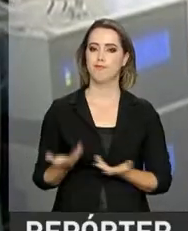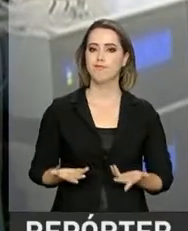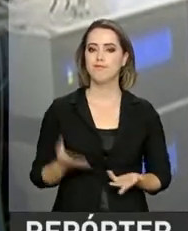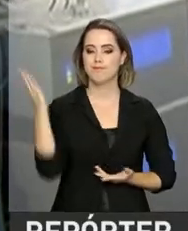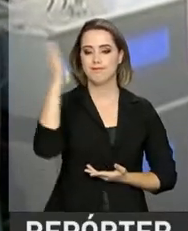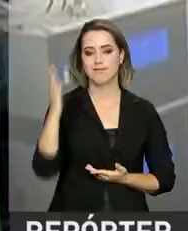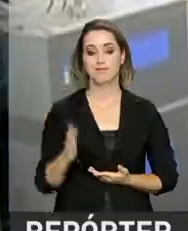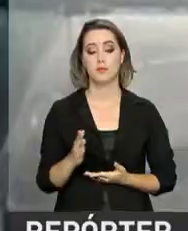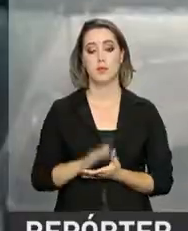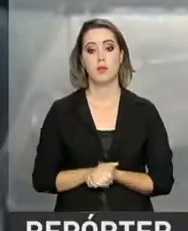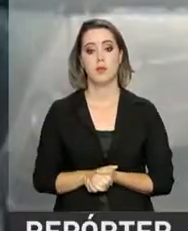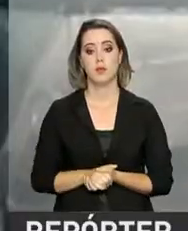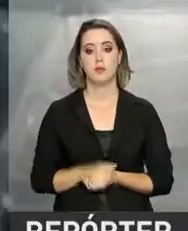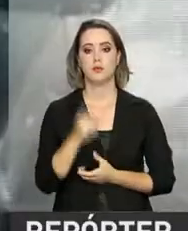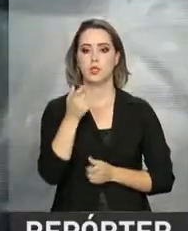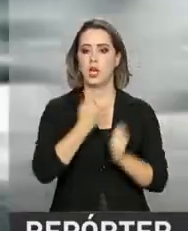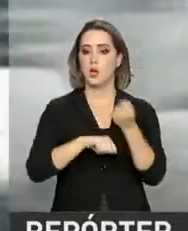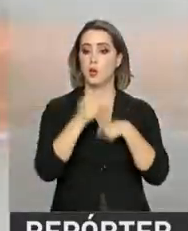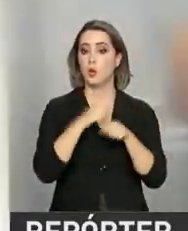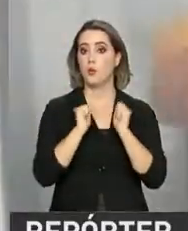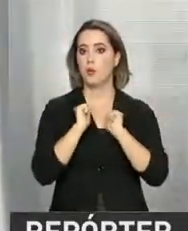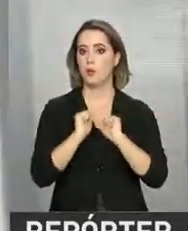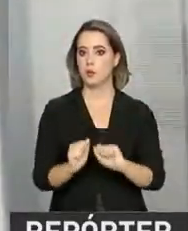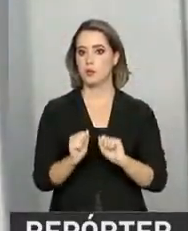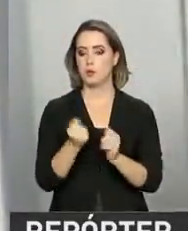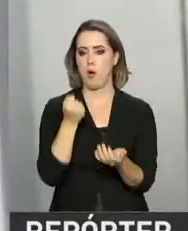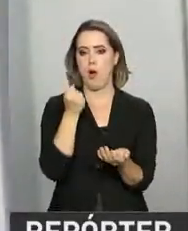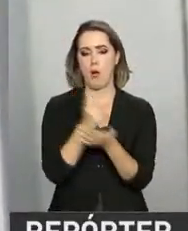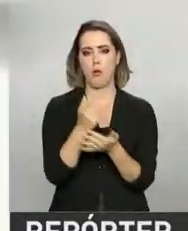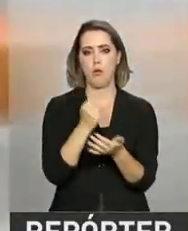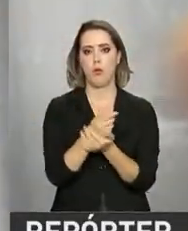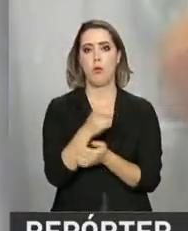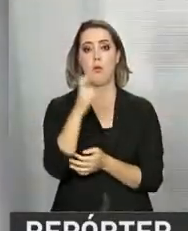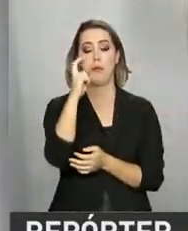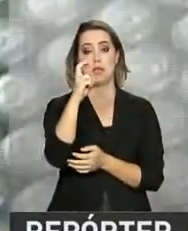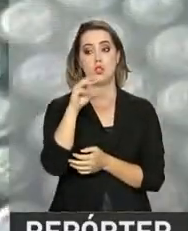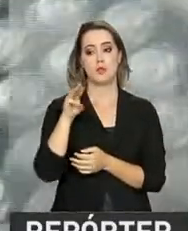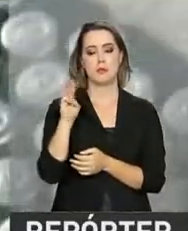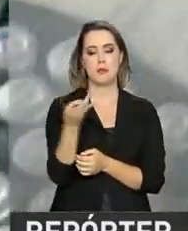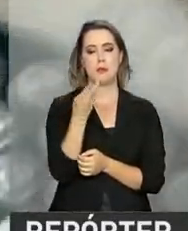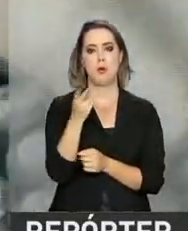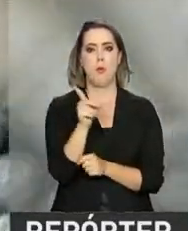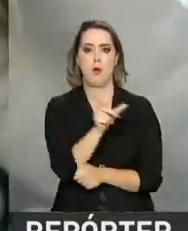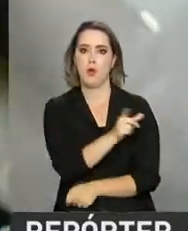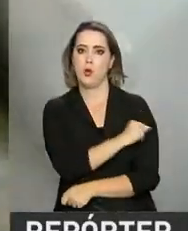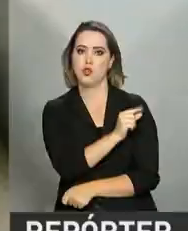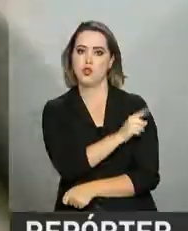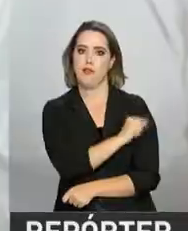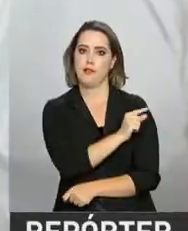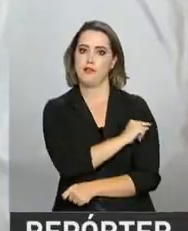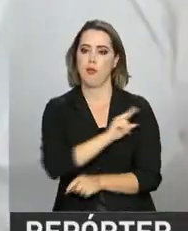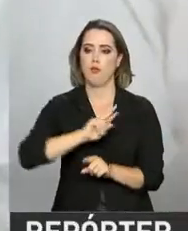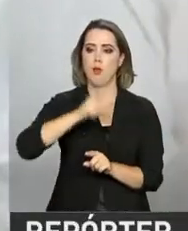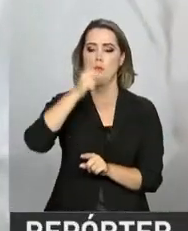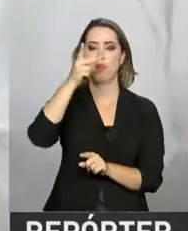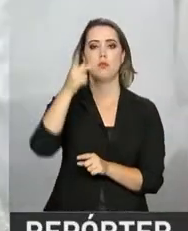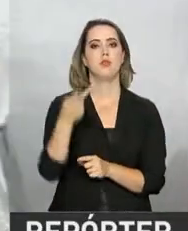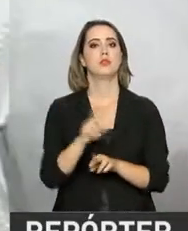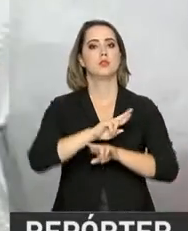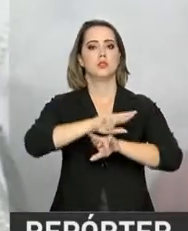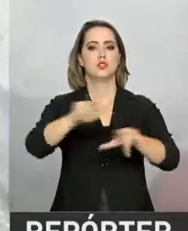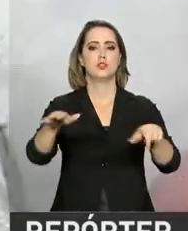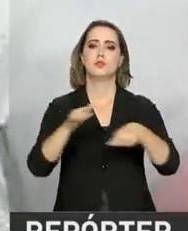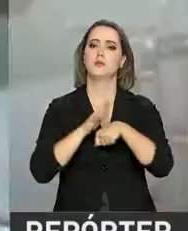a economia permitiu a compra de 5 milhões de doses extras da vacina contra a difteria tétano e coqueluche